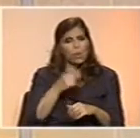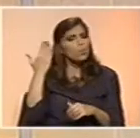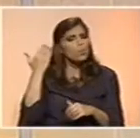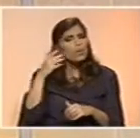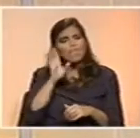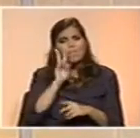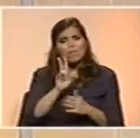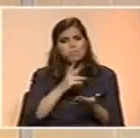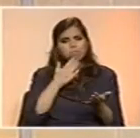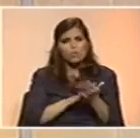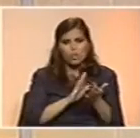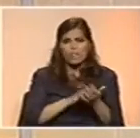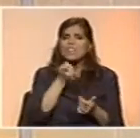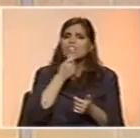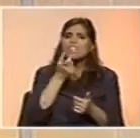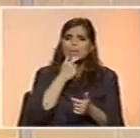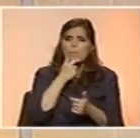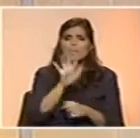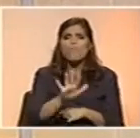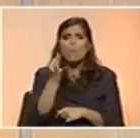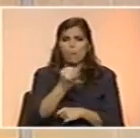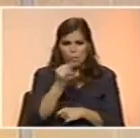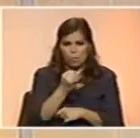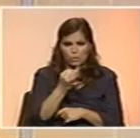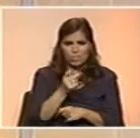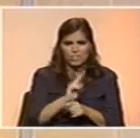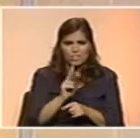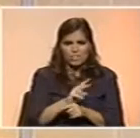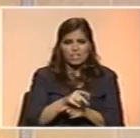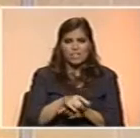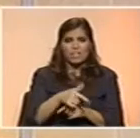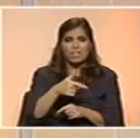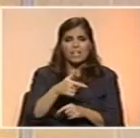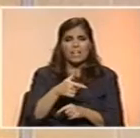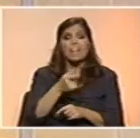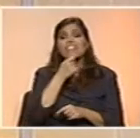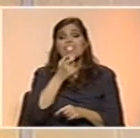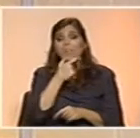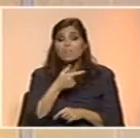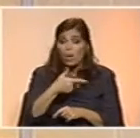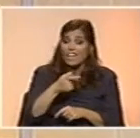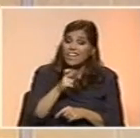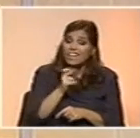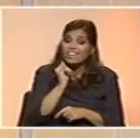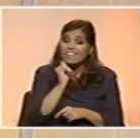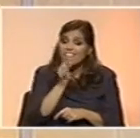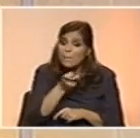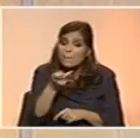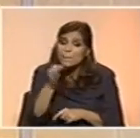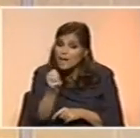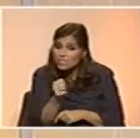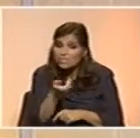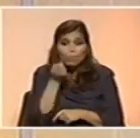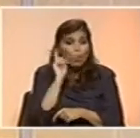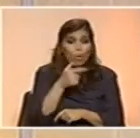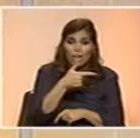tinha as tripas à moda do Porto vegetarianas, que não chamavam tripas, chamavam as tripas à moda do Porto vegetarianas. Ainda não